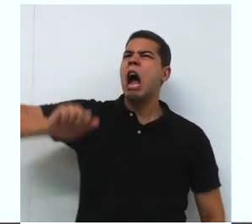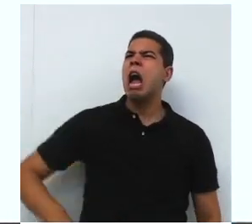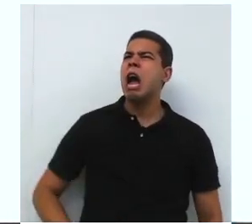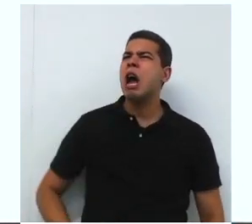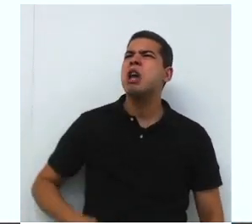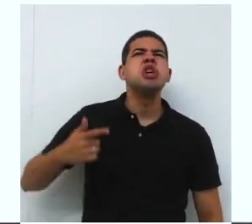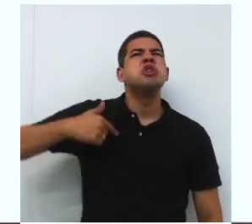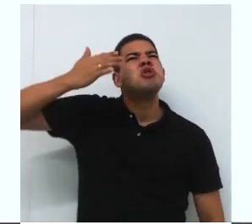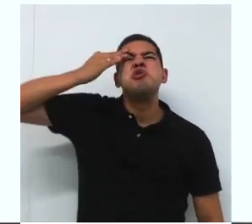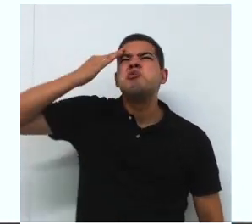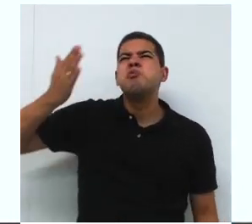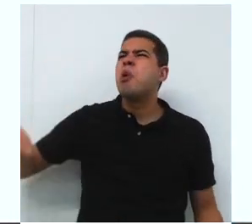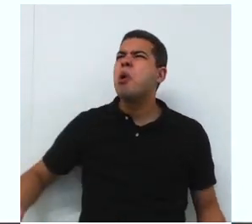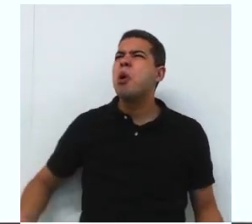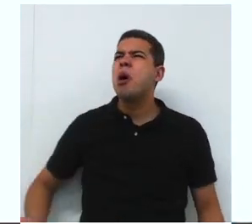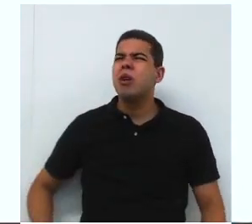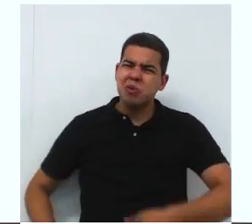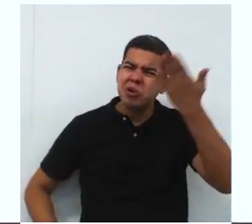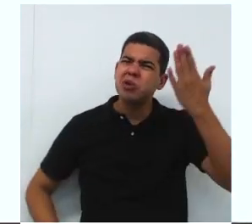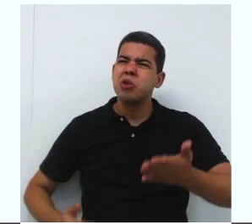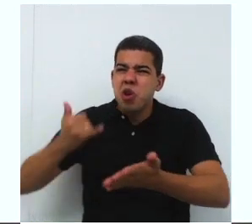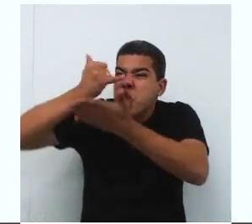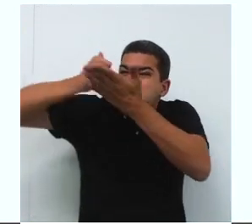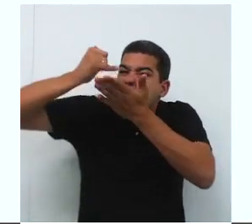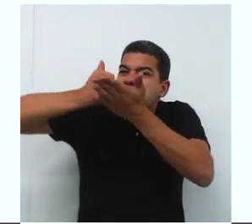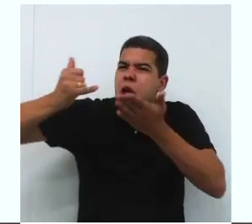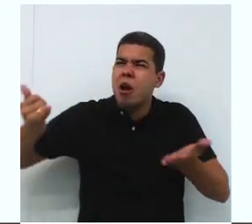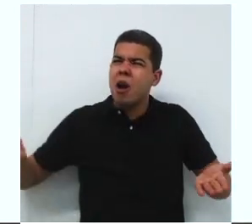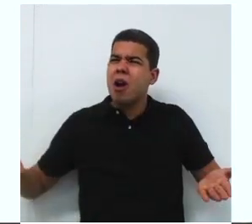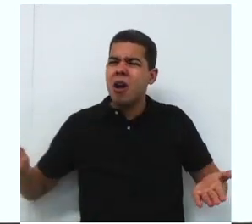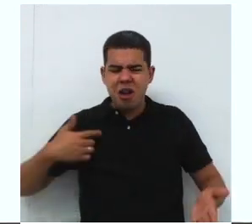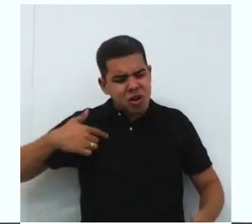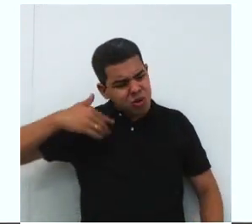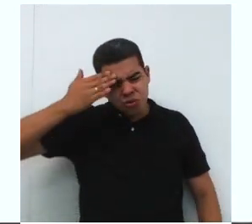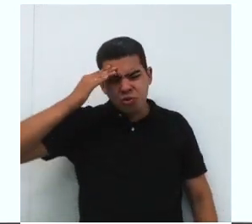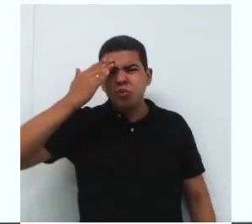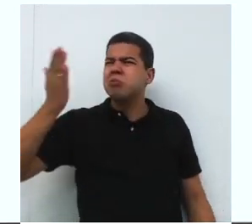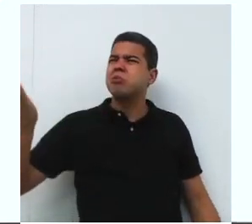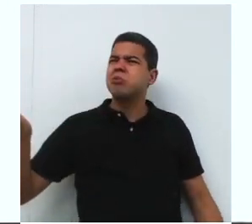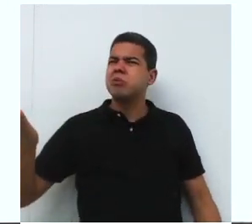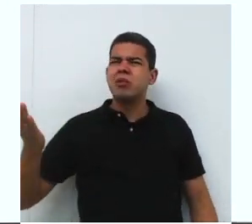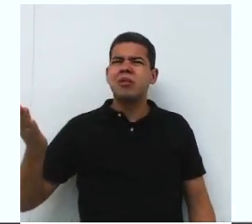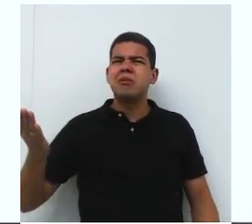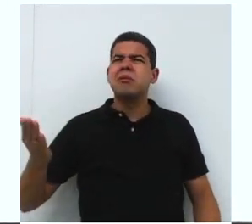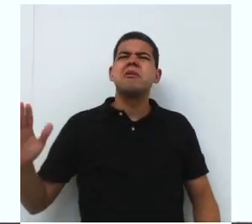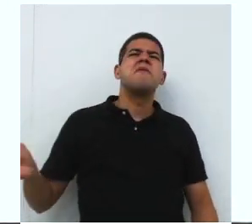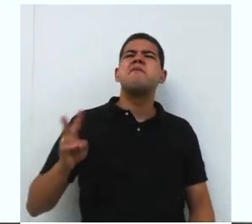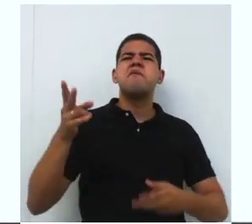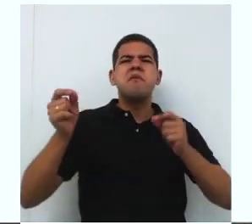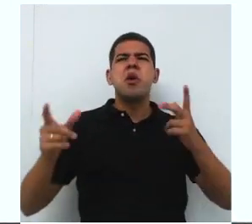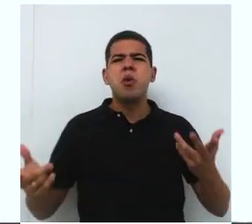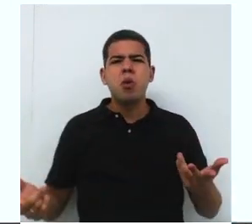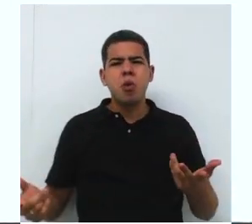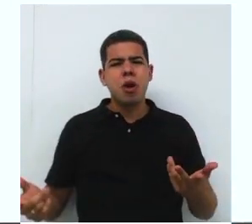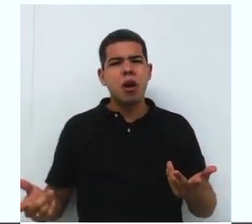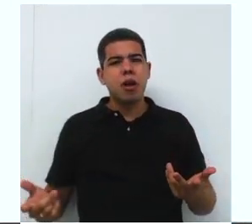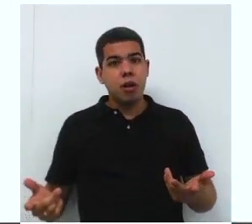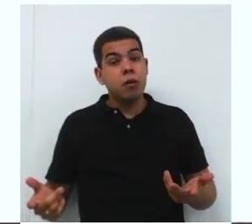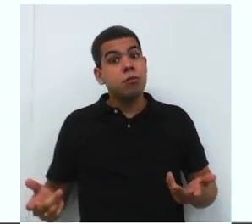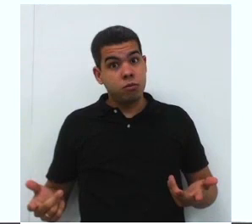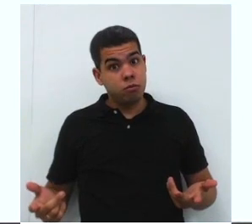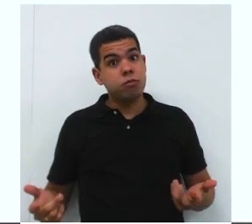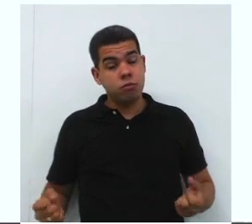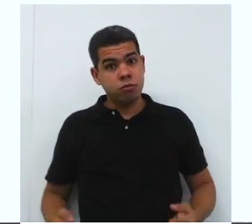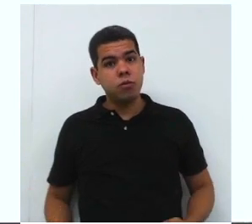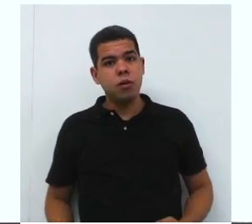que é que ele está fazendo aí? Esse professor é noiado? Não entendemos nada. Que aula é essa? Qual é o valor que tem essa aula para a gente? O que é que a